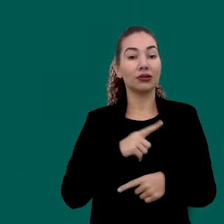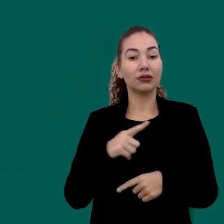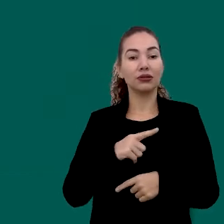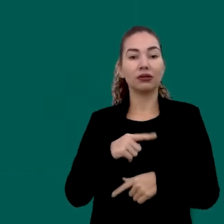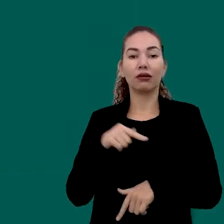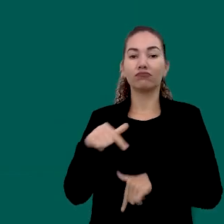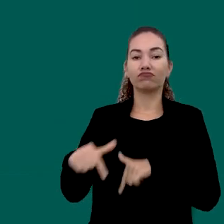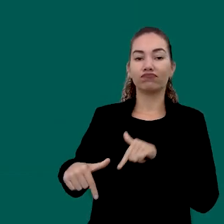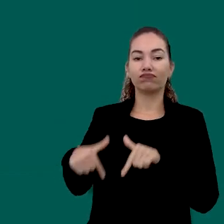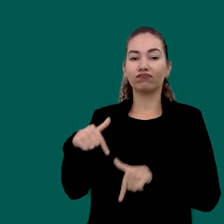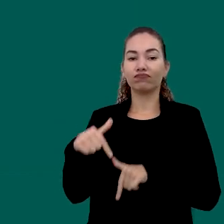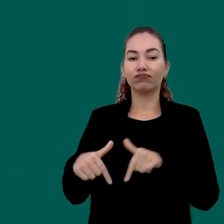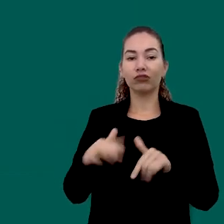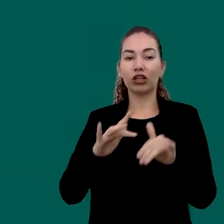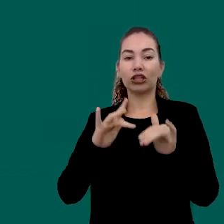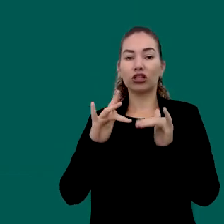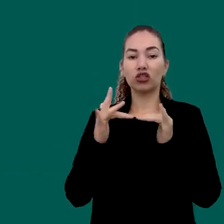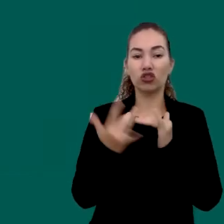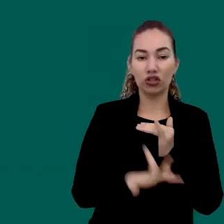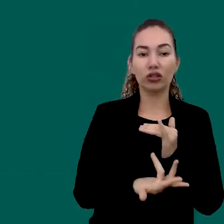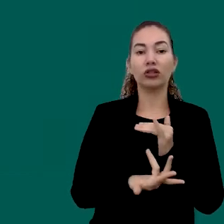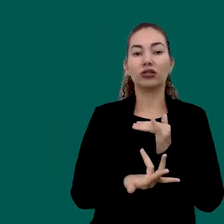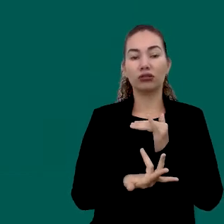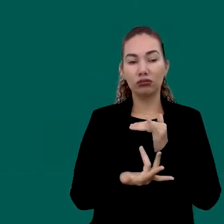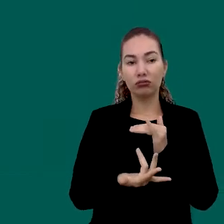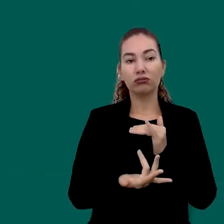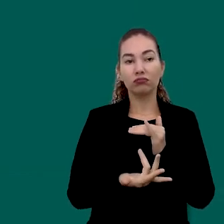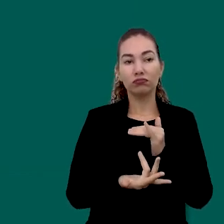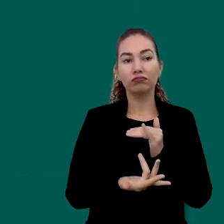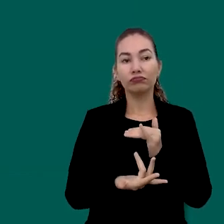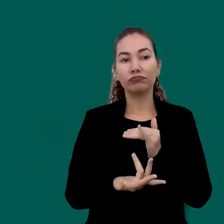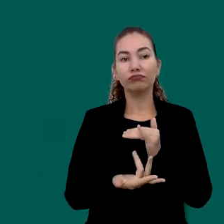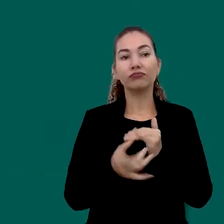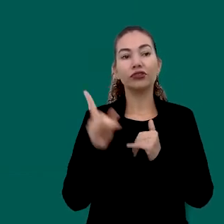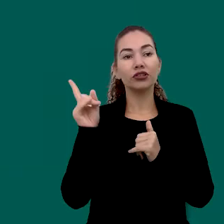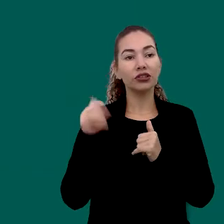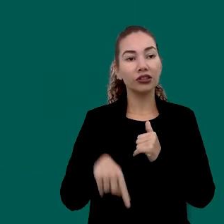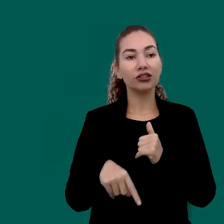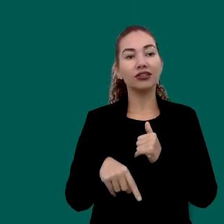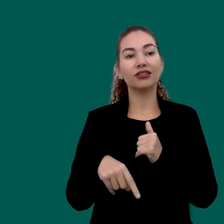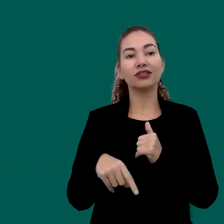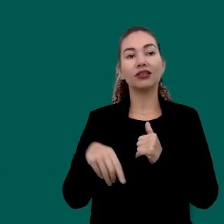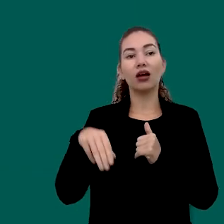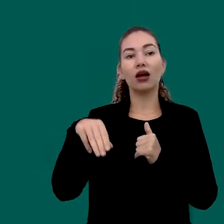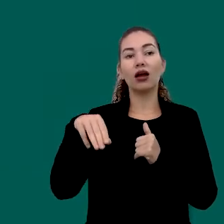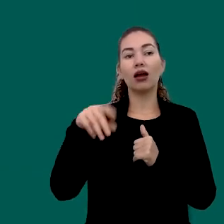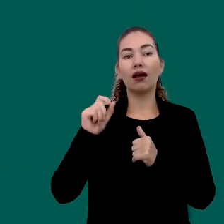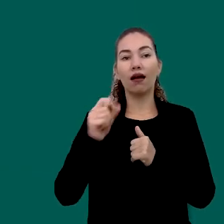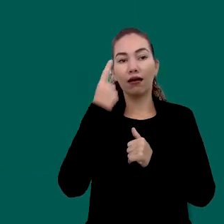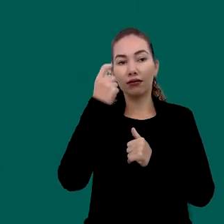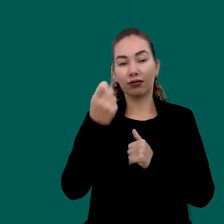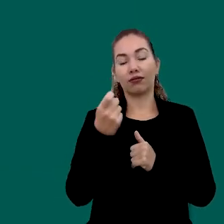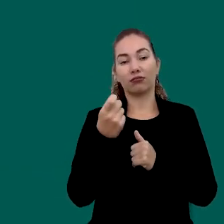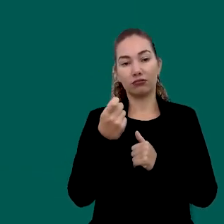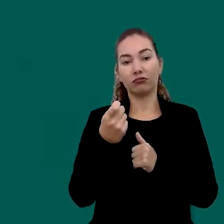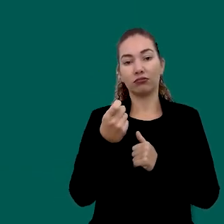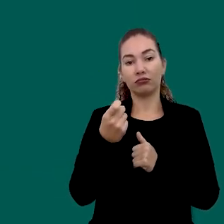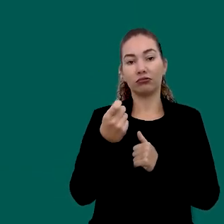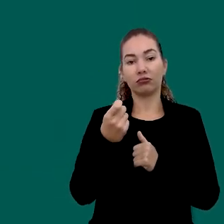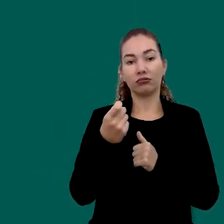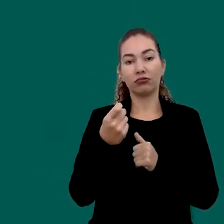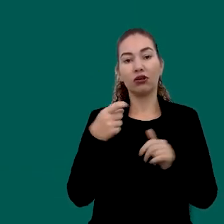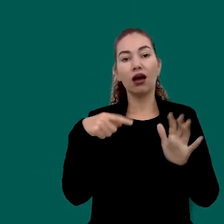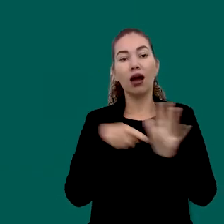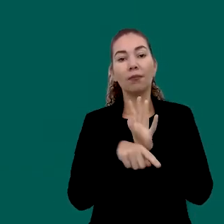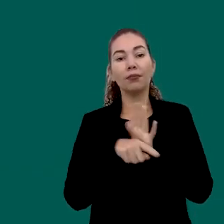todo um trabalho de redes sociais que o Mônaco fez e que é um case de engajamento bastante interessante. A